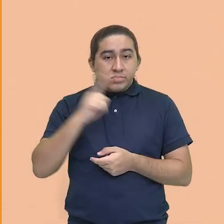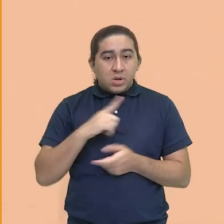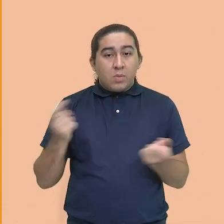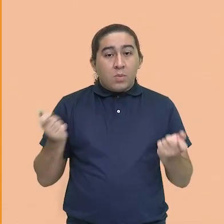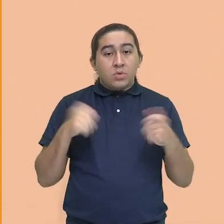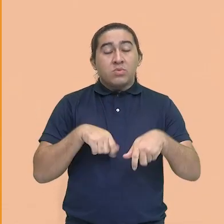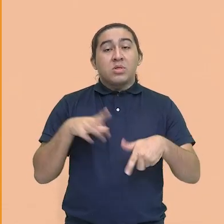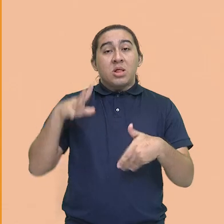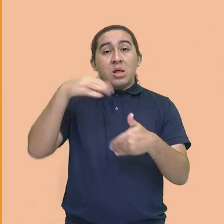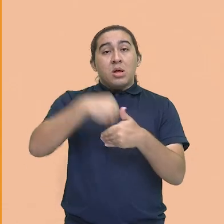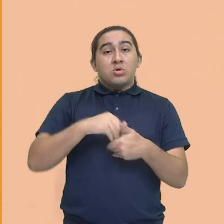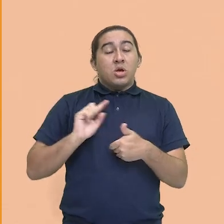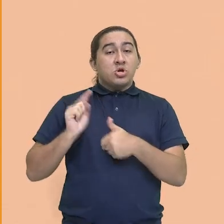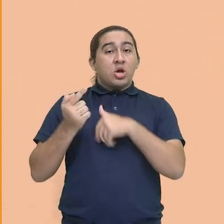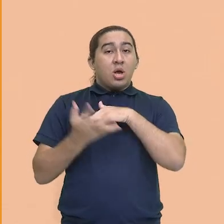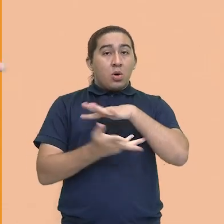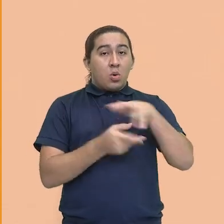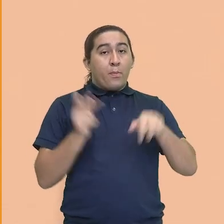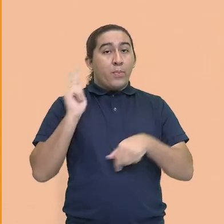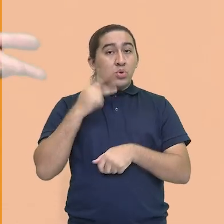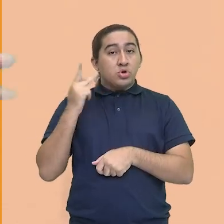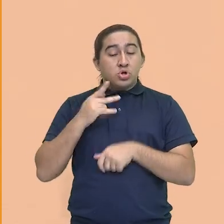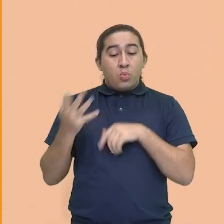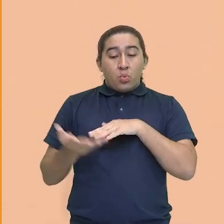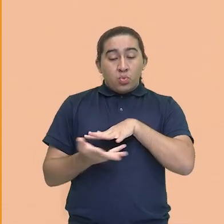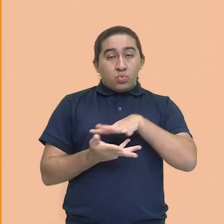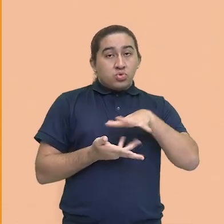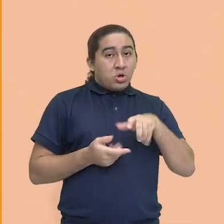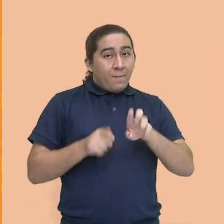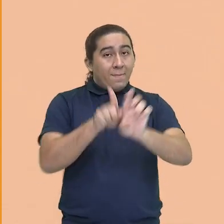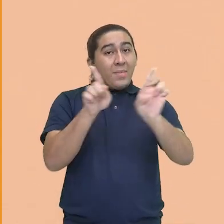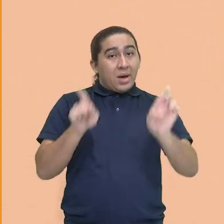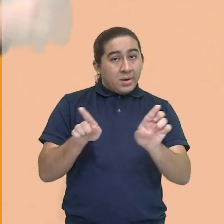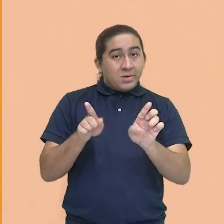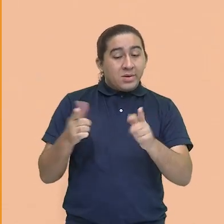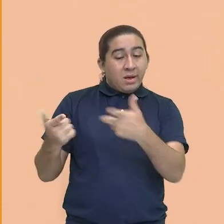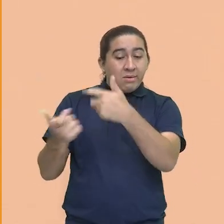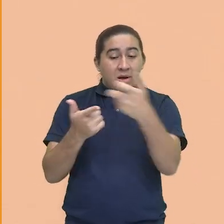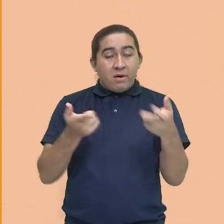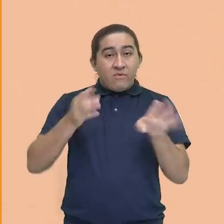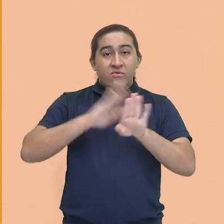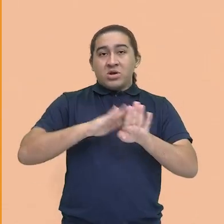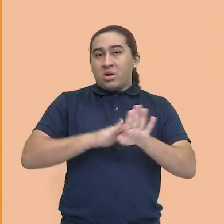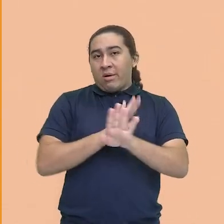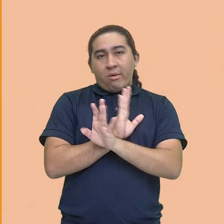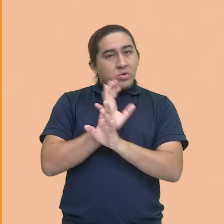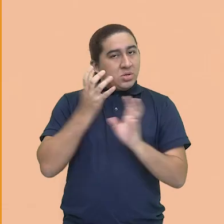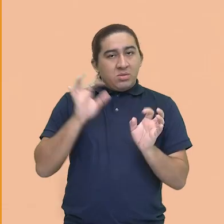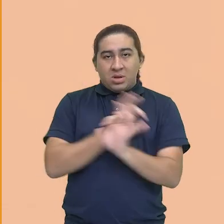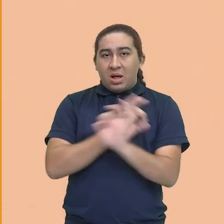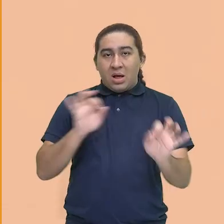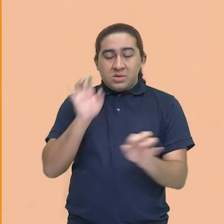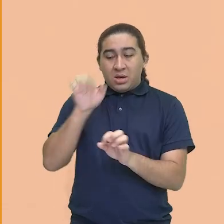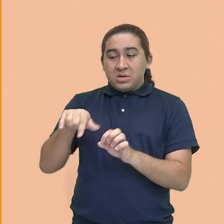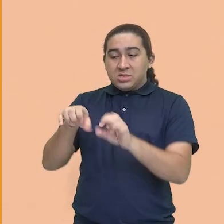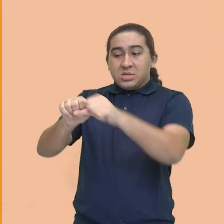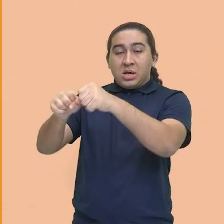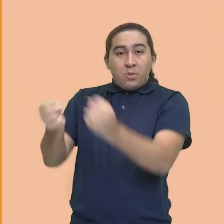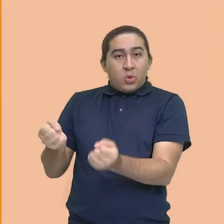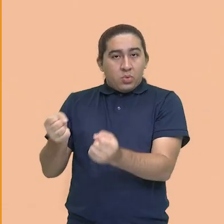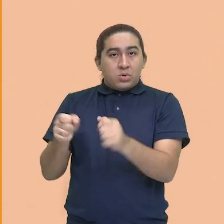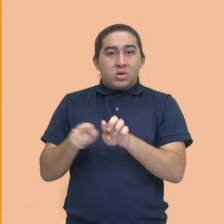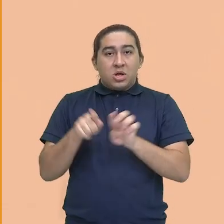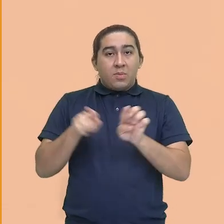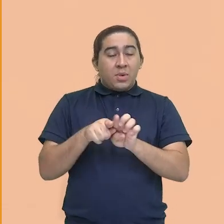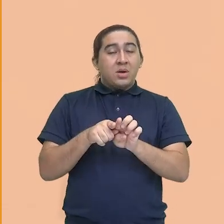dentro da geopolítica mundial. Mas acabou que a Guerra Fria não aconteceu, depois a União Soviética deixou de existir, né? A história tem aí para